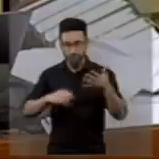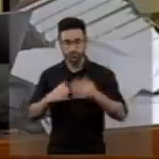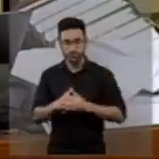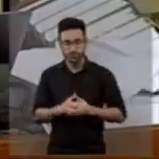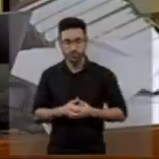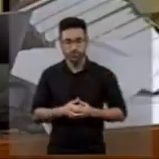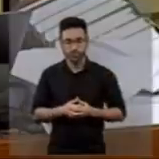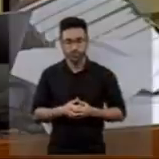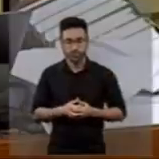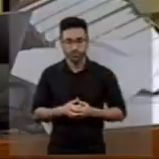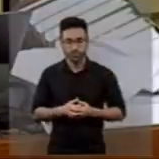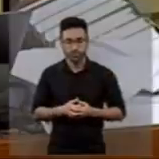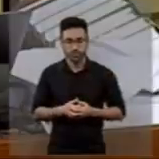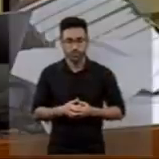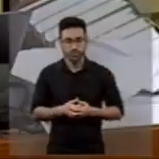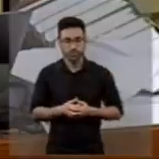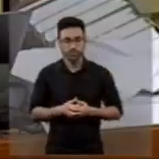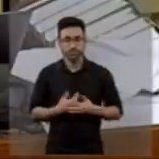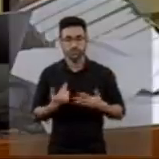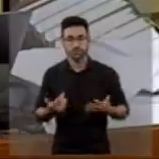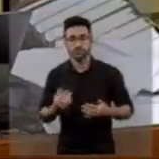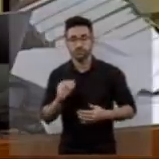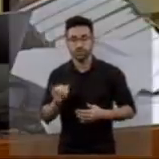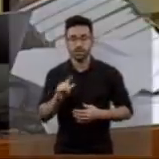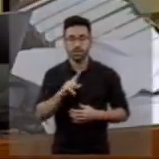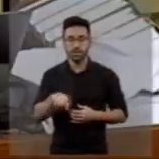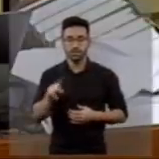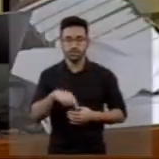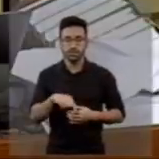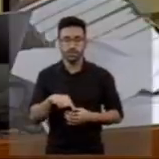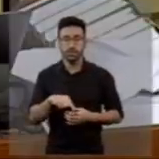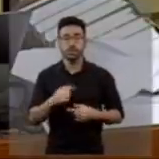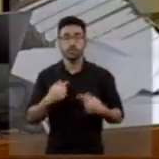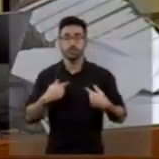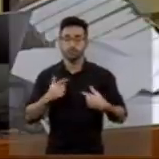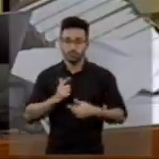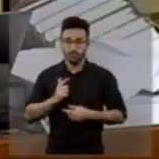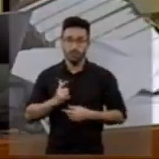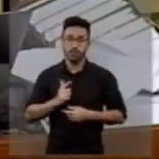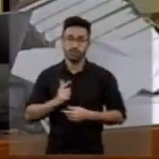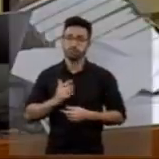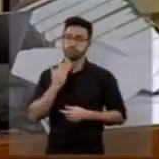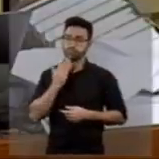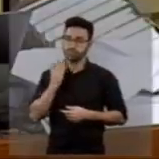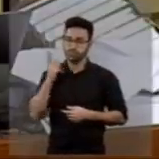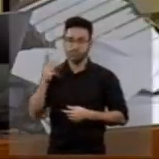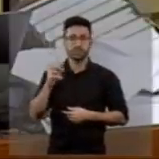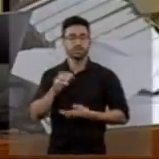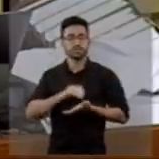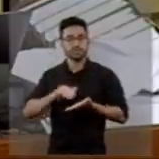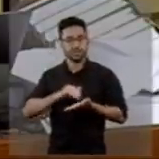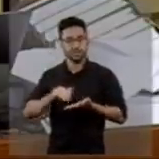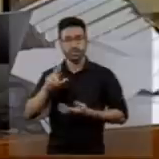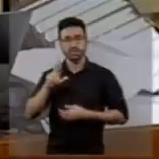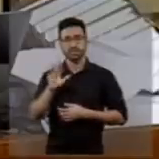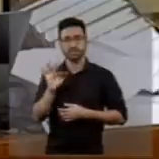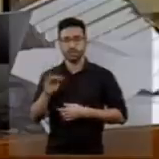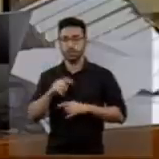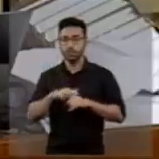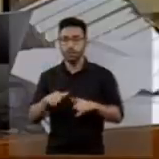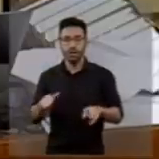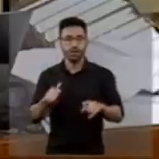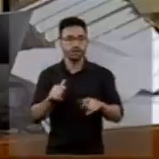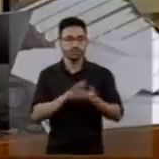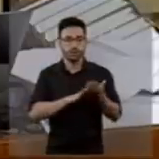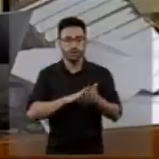do ato que cancelar o registro especial, caberá recurso ao secretário da Receita Federal sem efeito suspensivo,